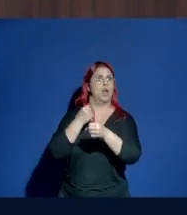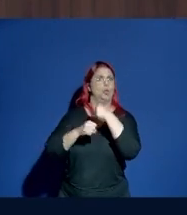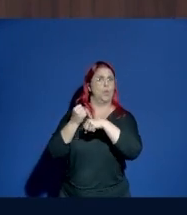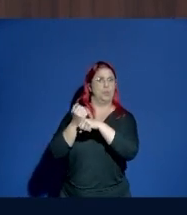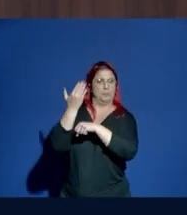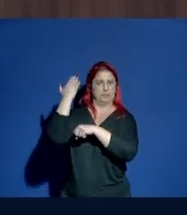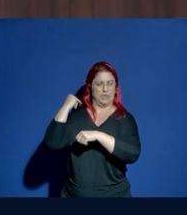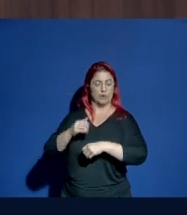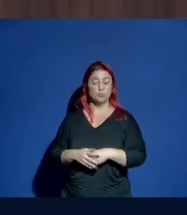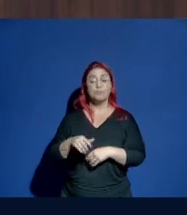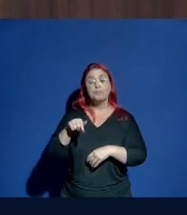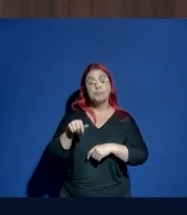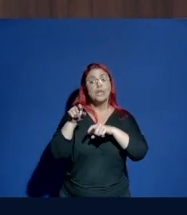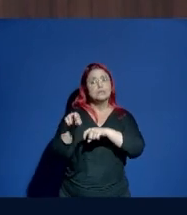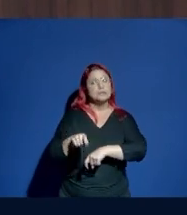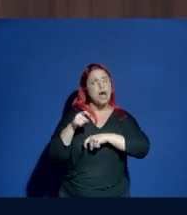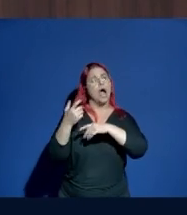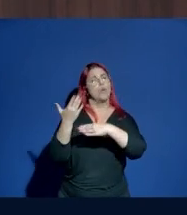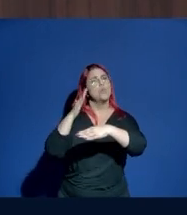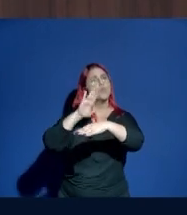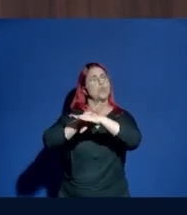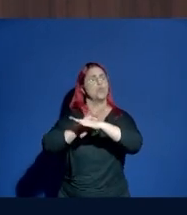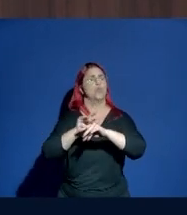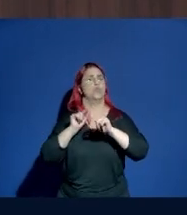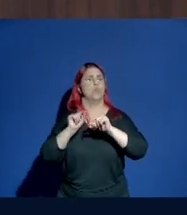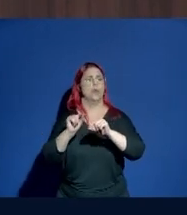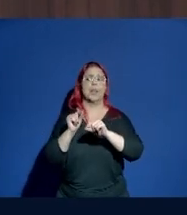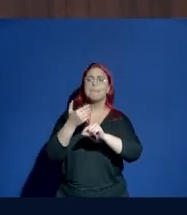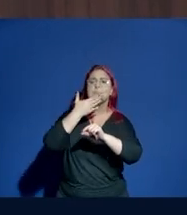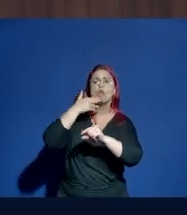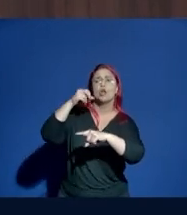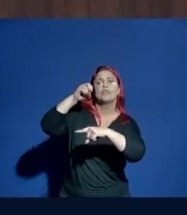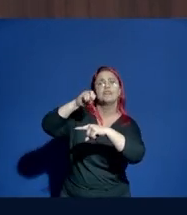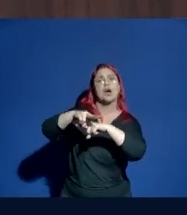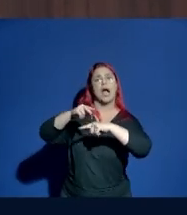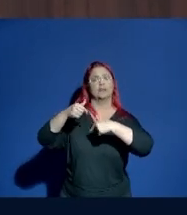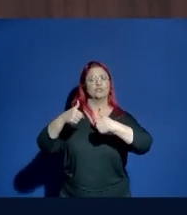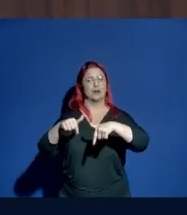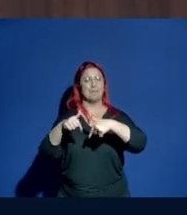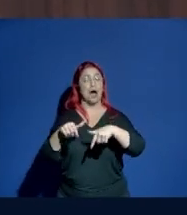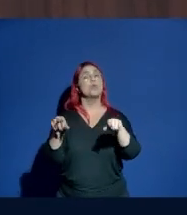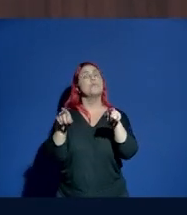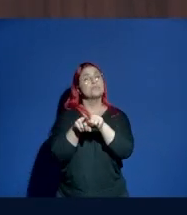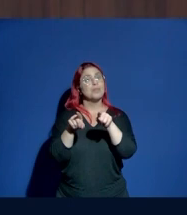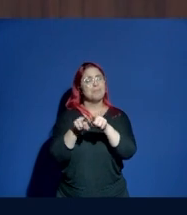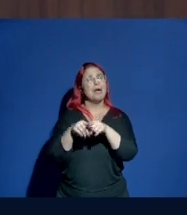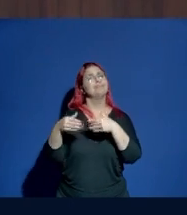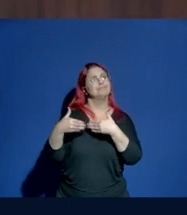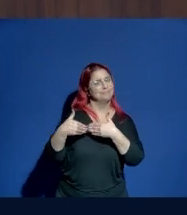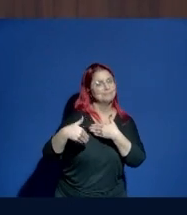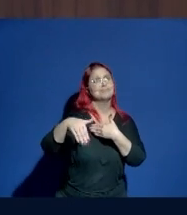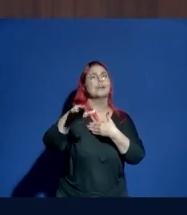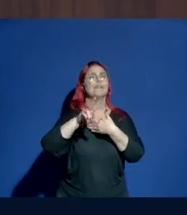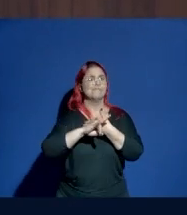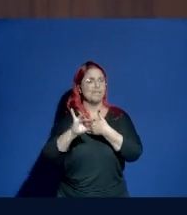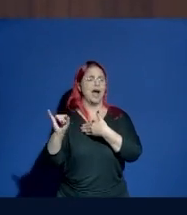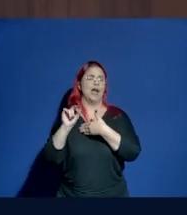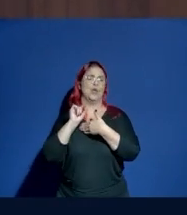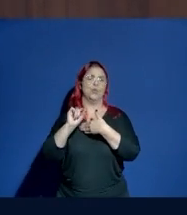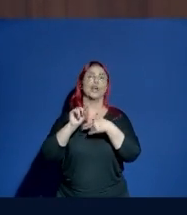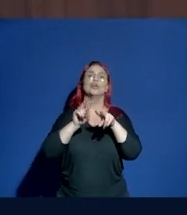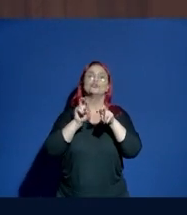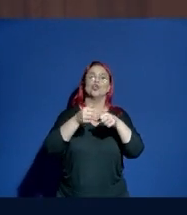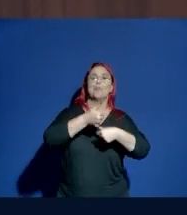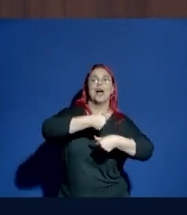o Agro que tem contribuído aí para os empregos que vai nos dar muitas alegrias no ramo da transição